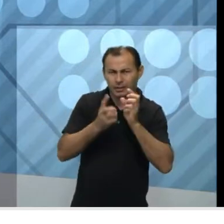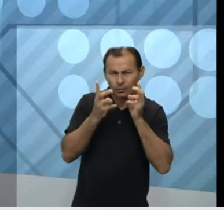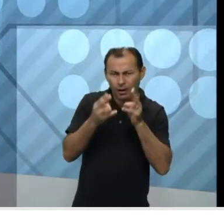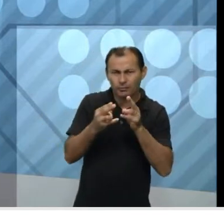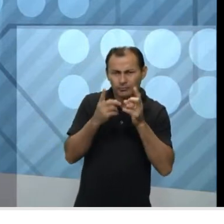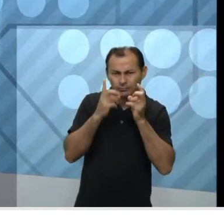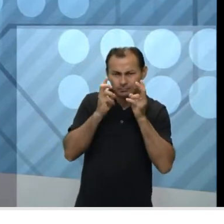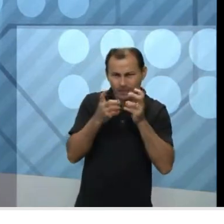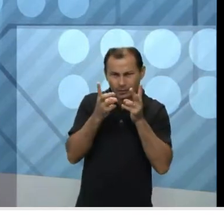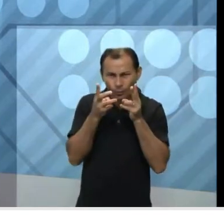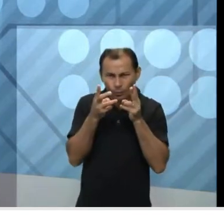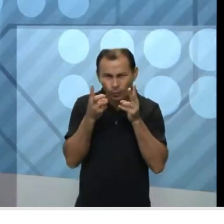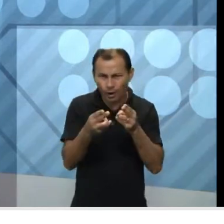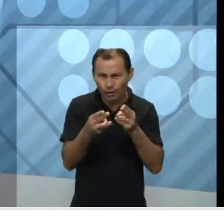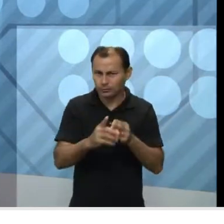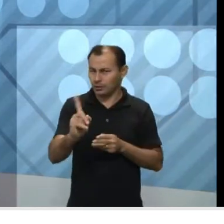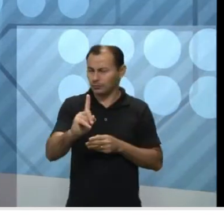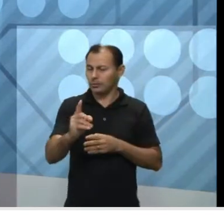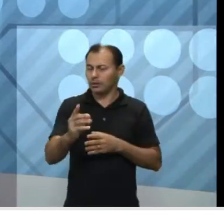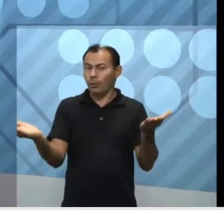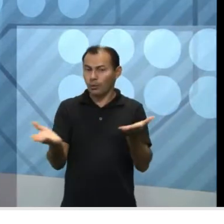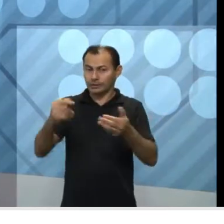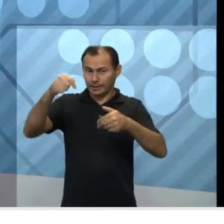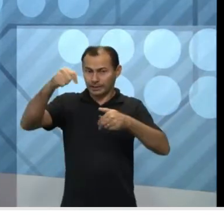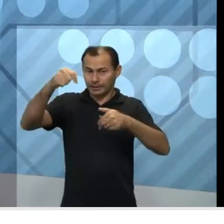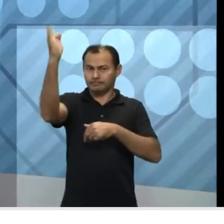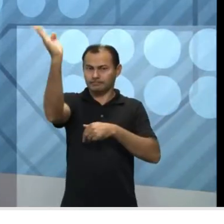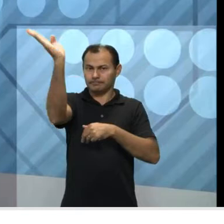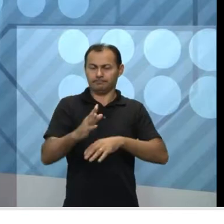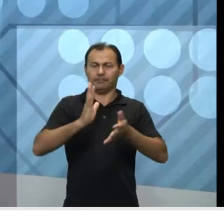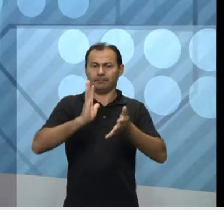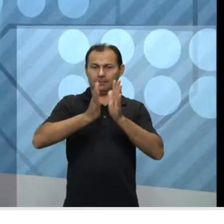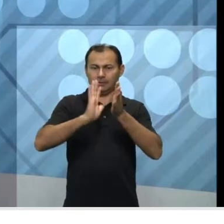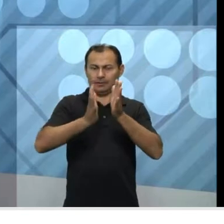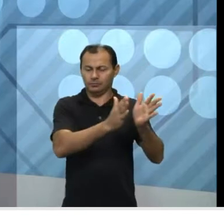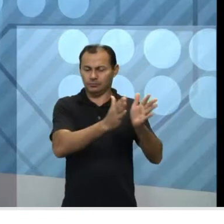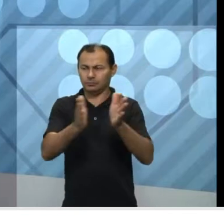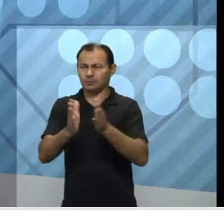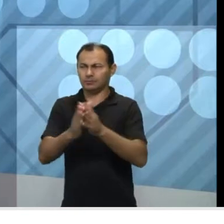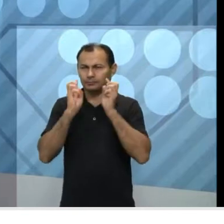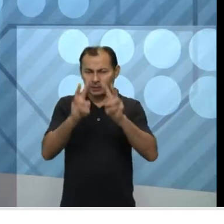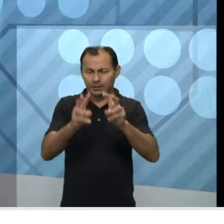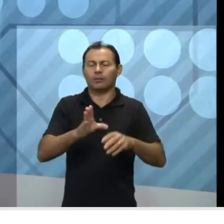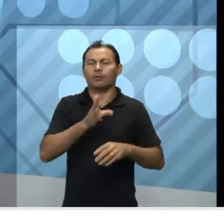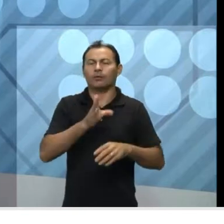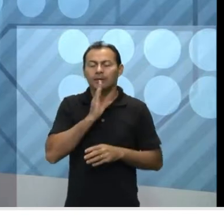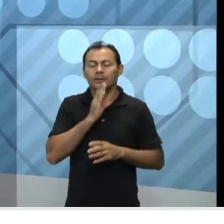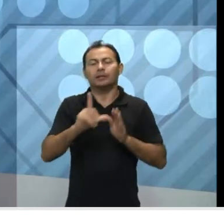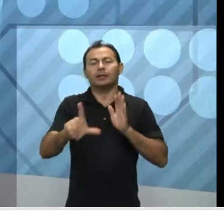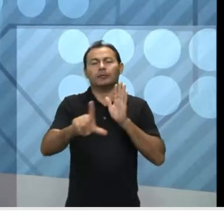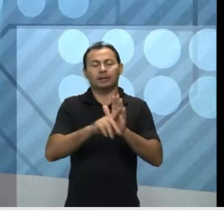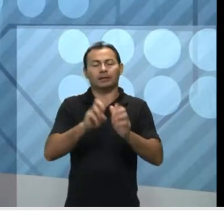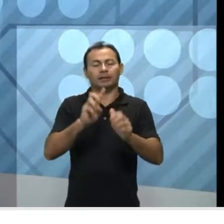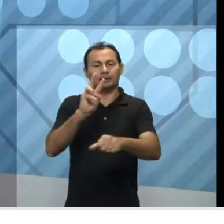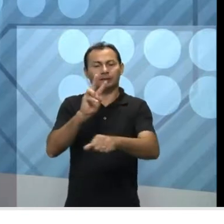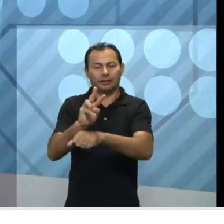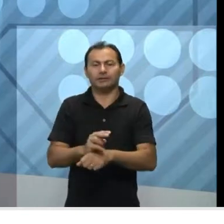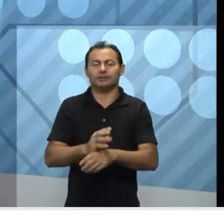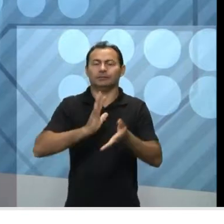país. A Libras está ganhando muita visibilidade, existe uma lei que defende, não é que ela é uma língua mesmo, pesquisas